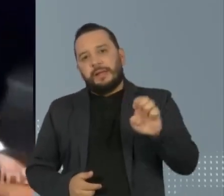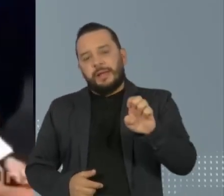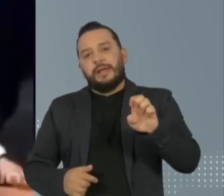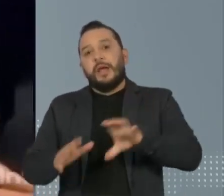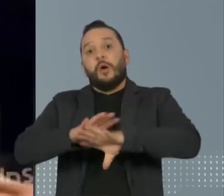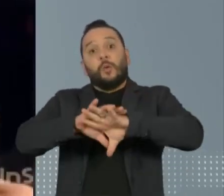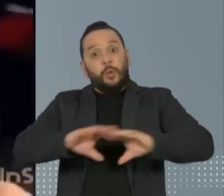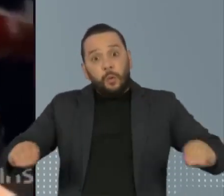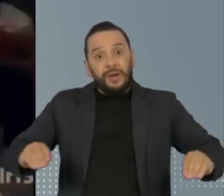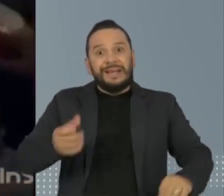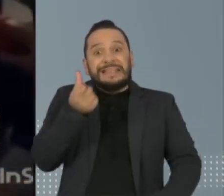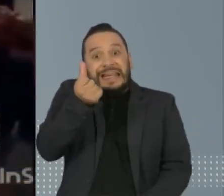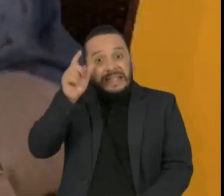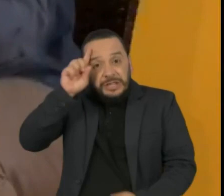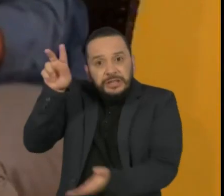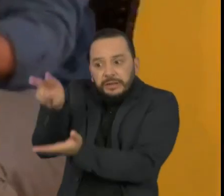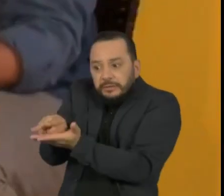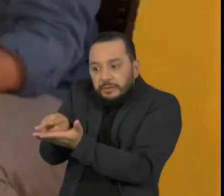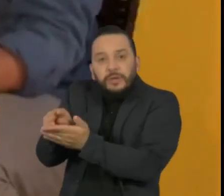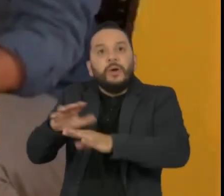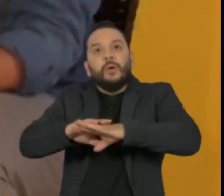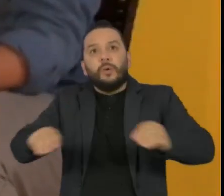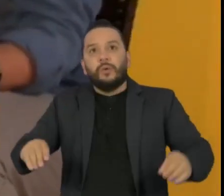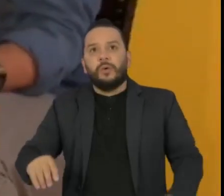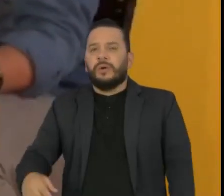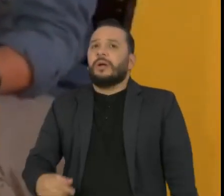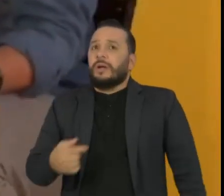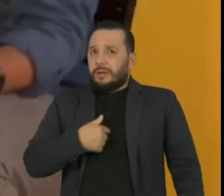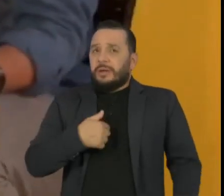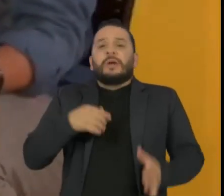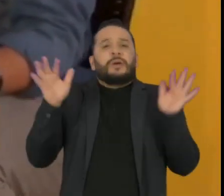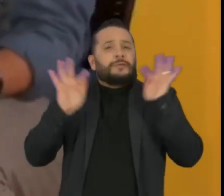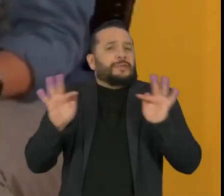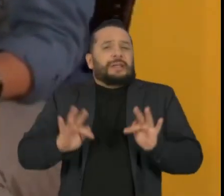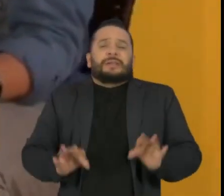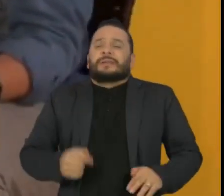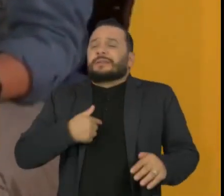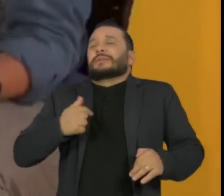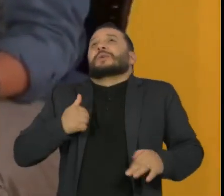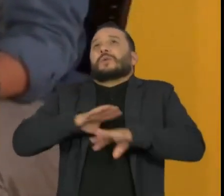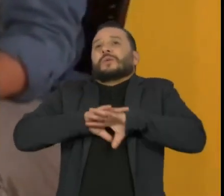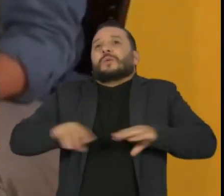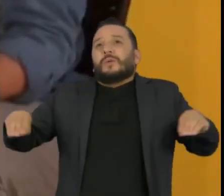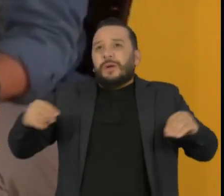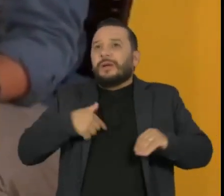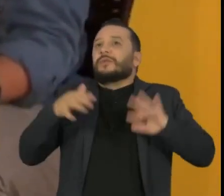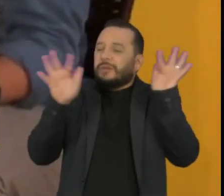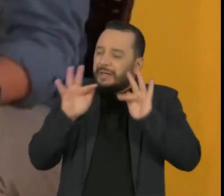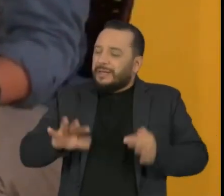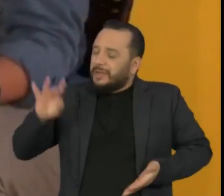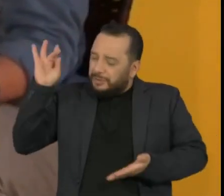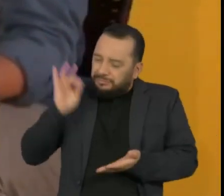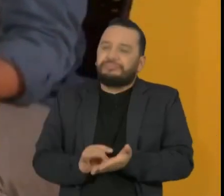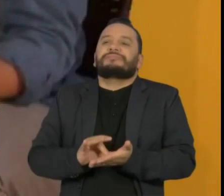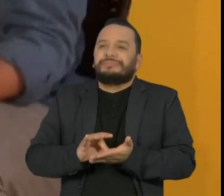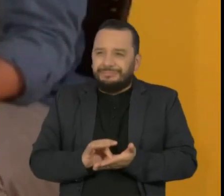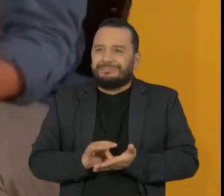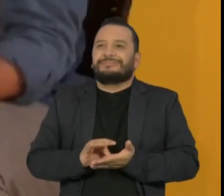seis dias de internação. Eu fiquei feliz demais, muito feliz mesmo, porque